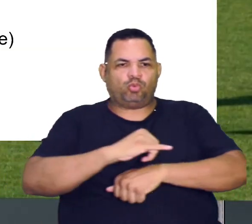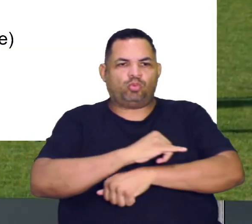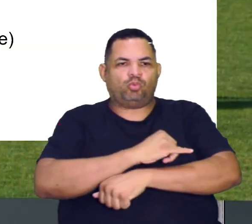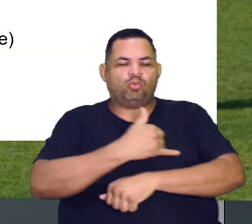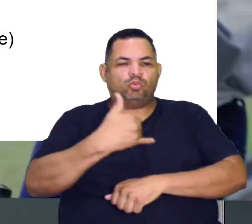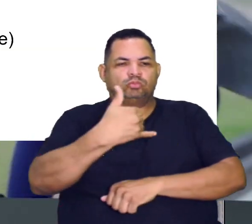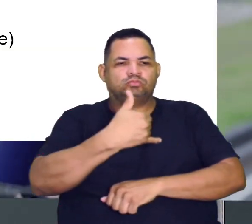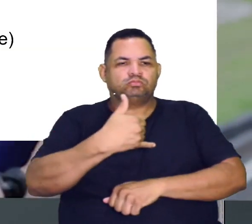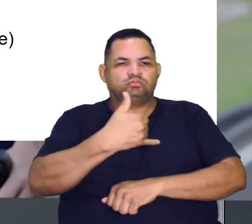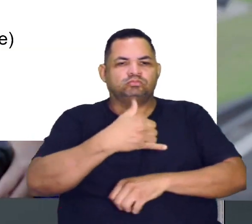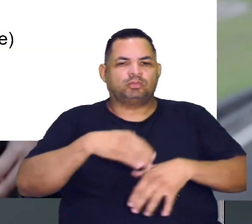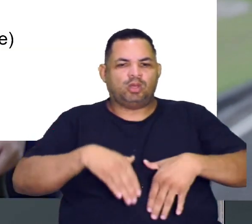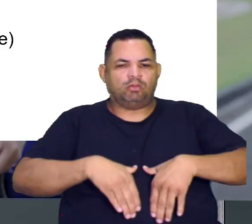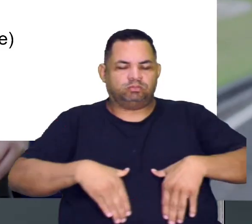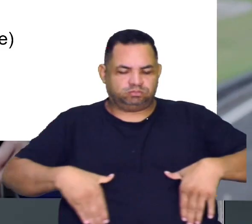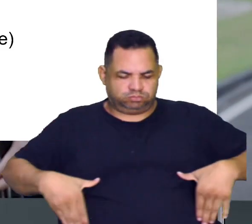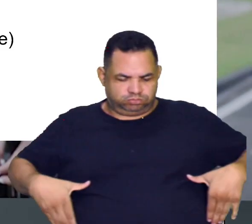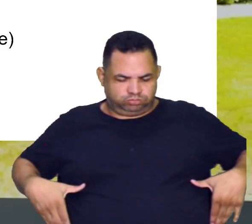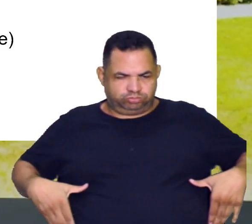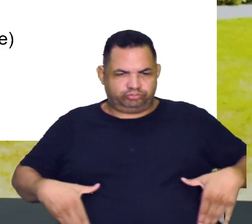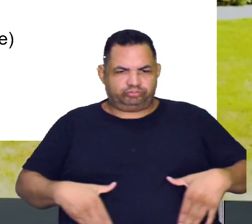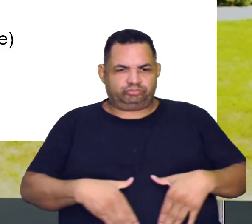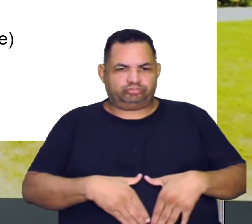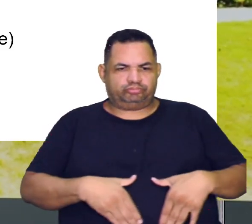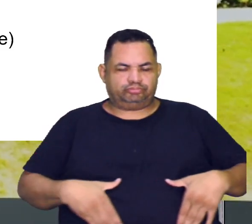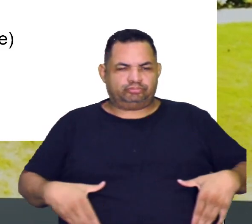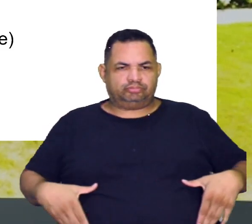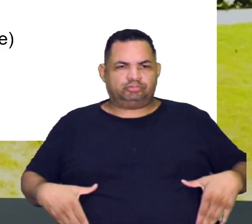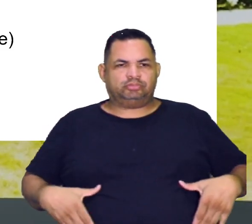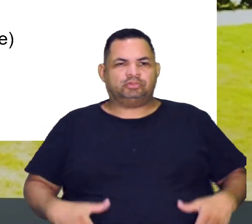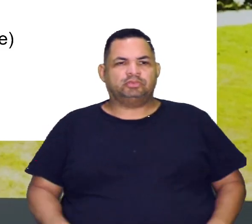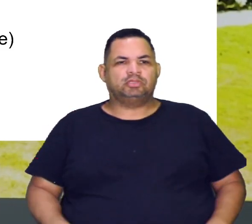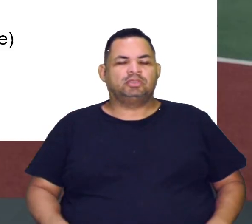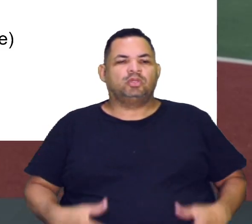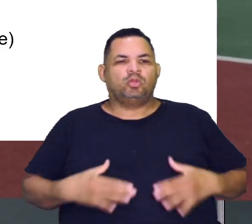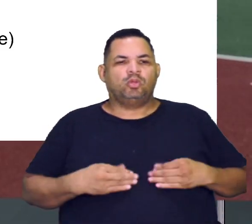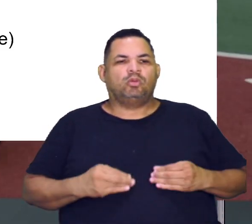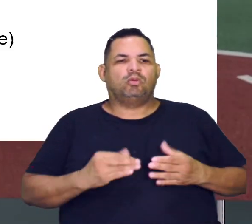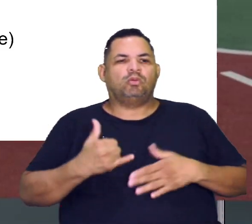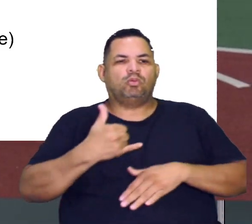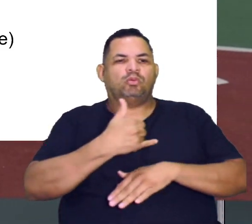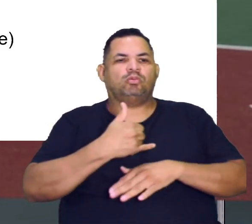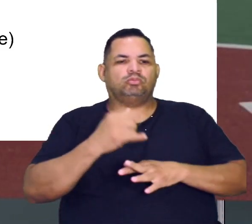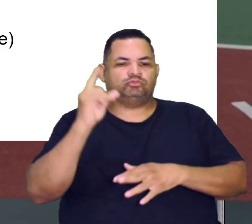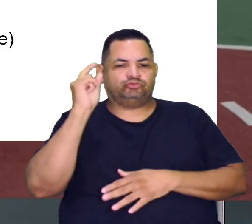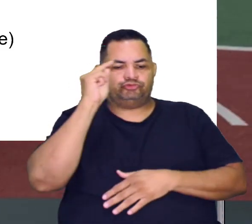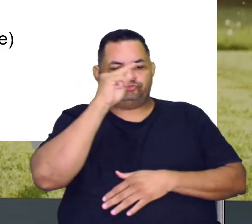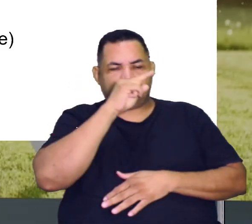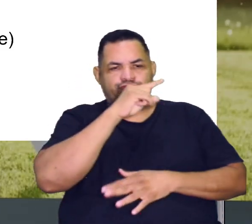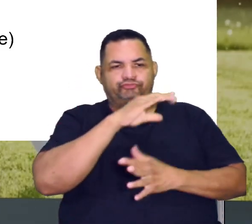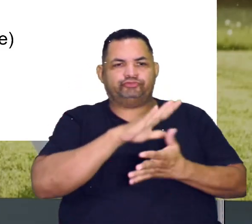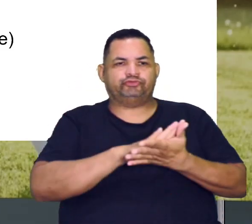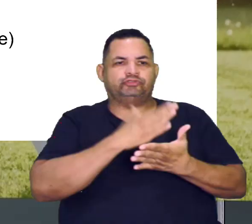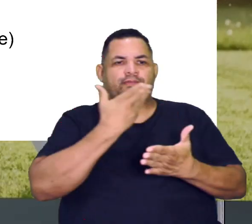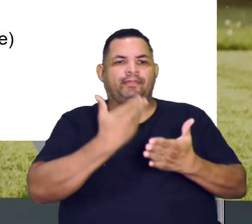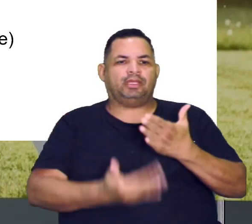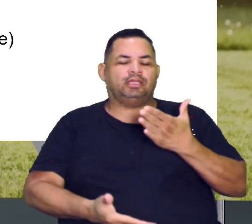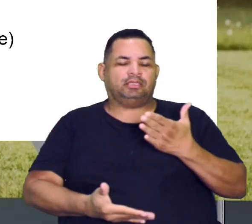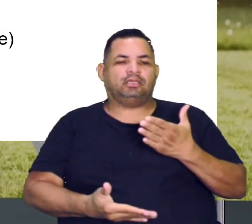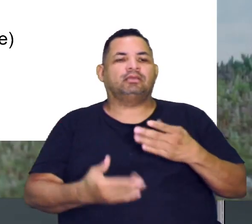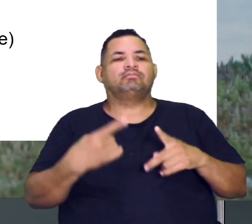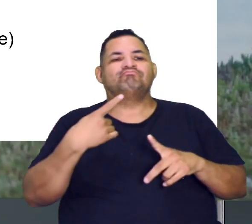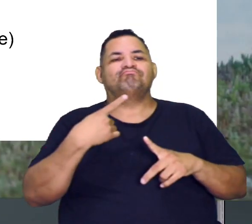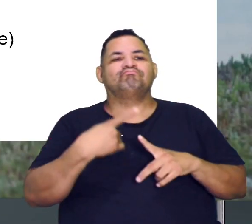uma gordura, e essa é um tecido gorduroso difícil de ser queimado. Por quê,